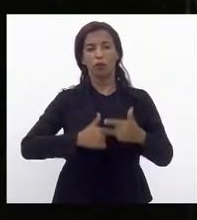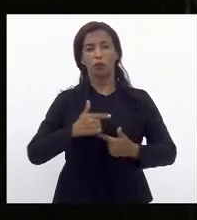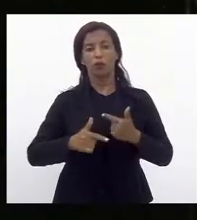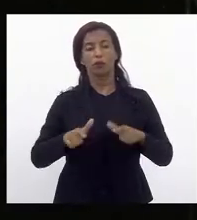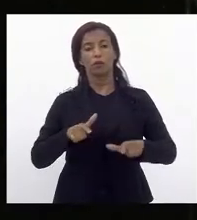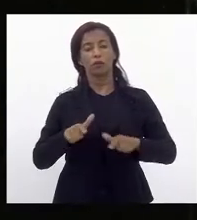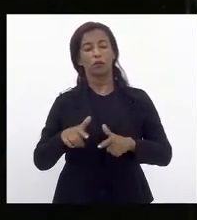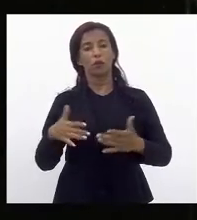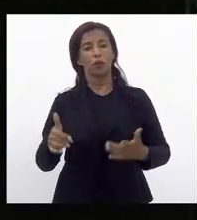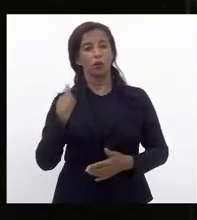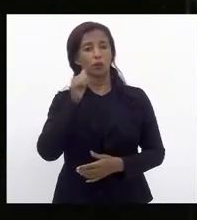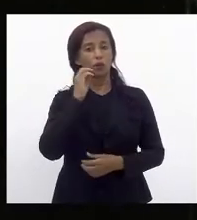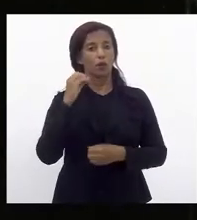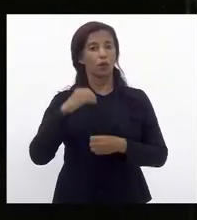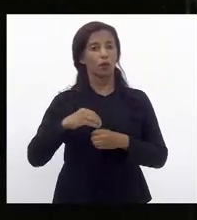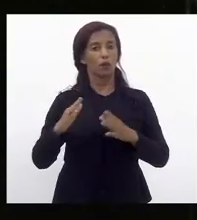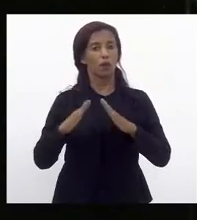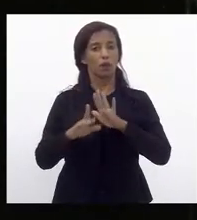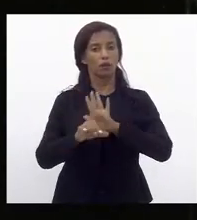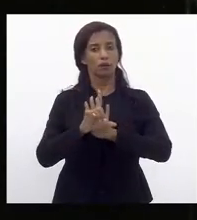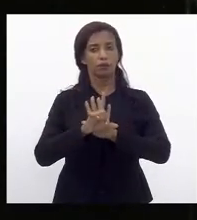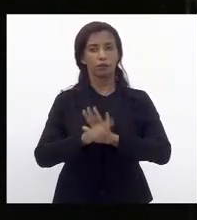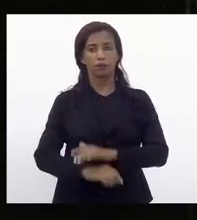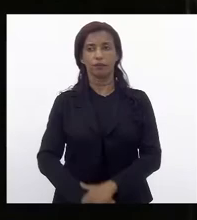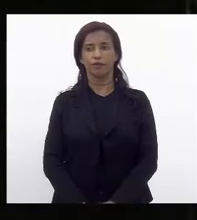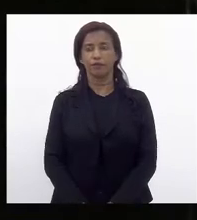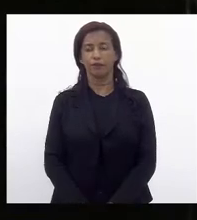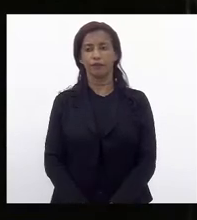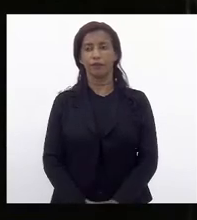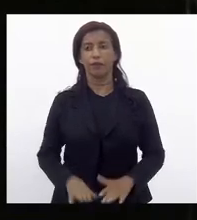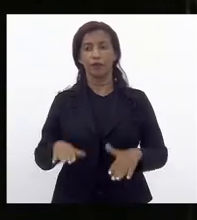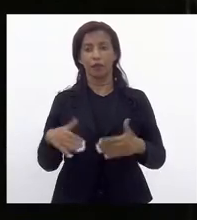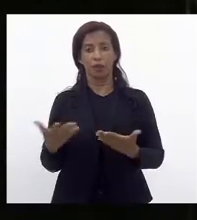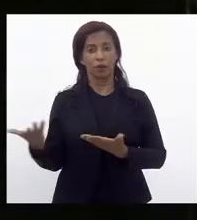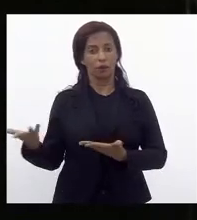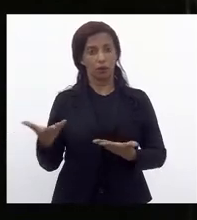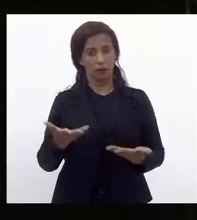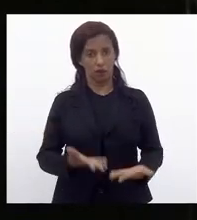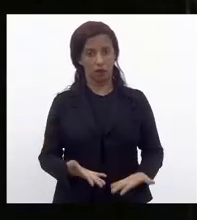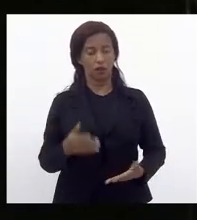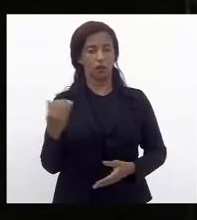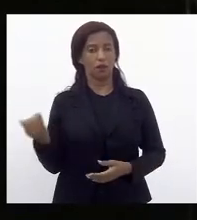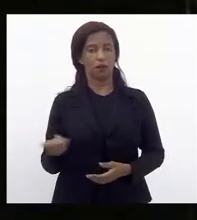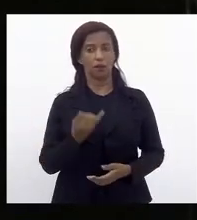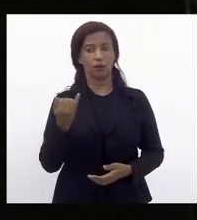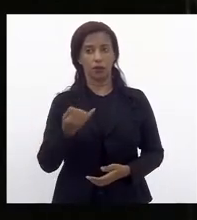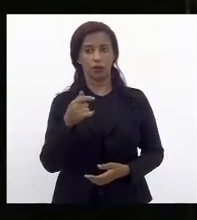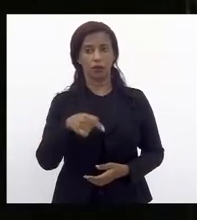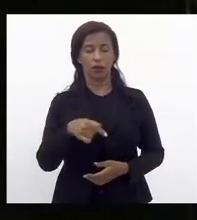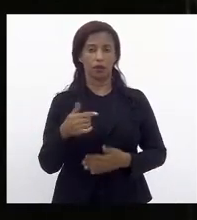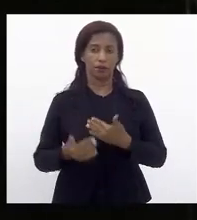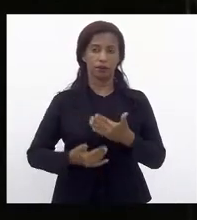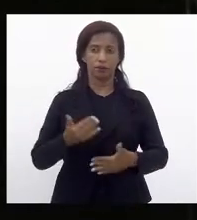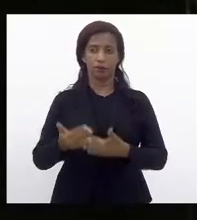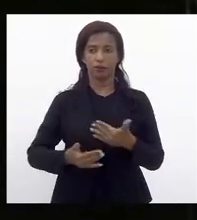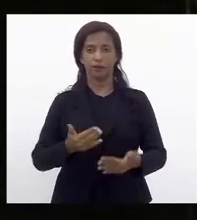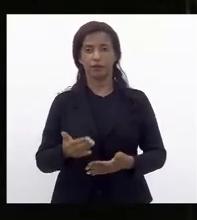enquanto mulher dentro das casas legislativas. Então, queria estar trazendo a importância desse